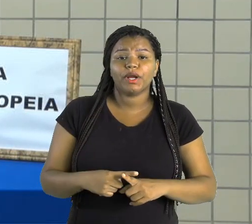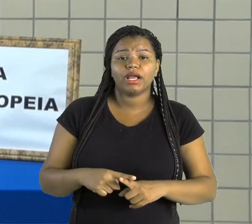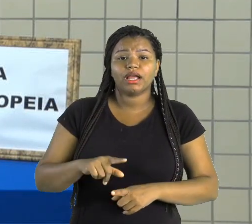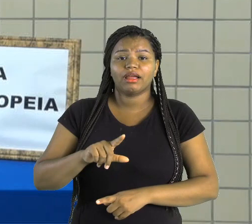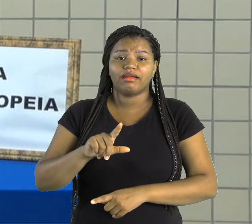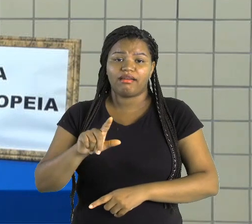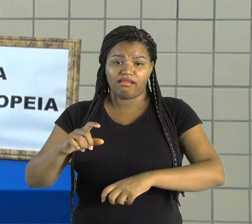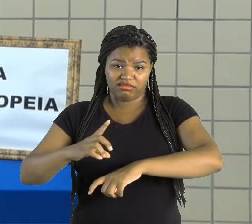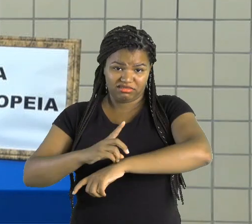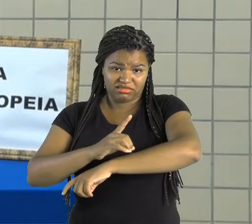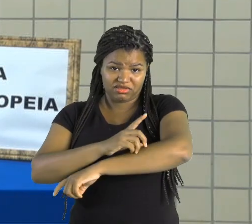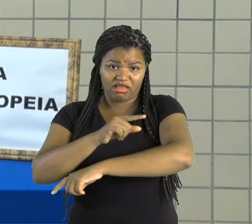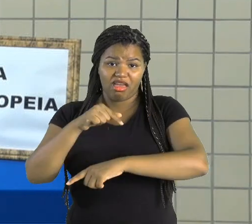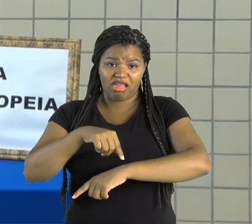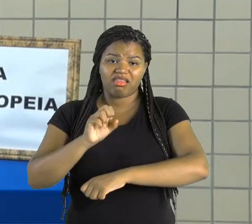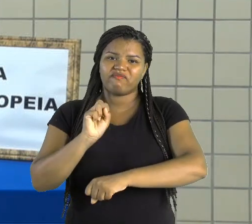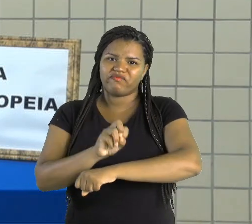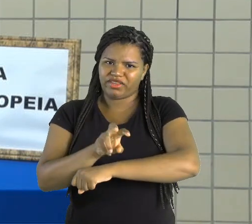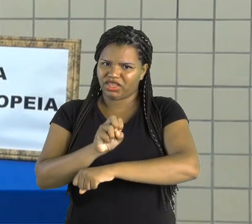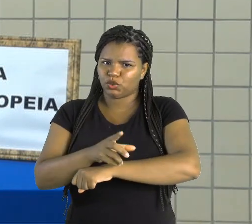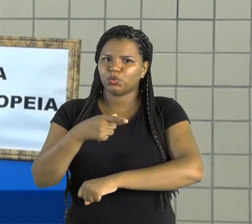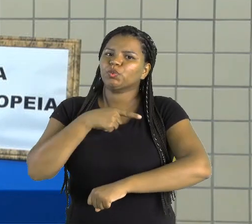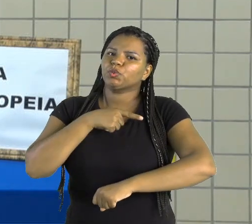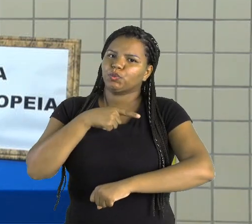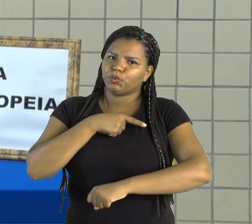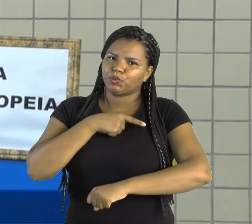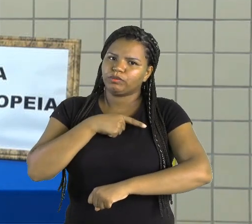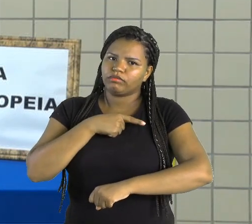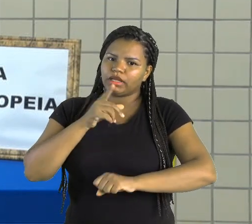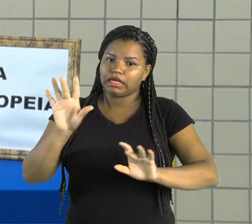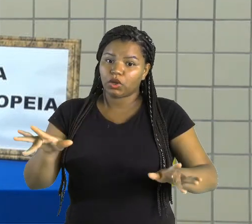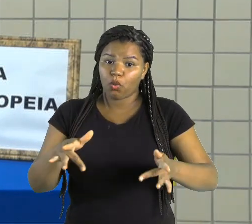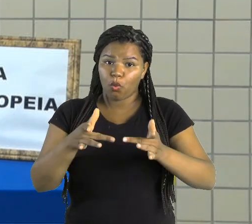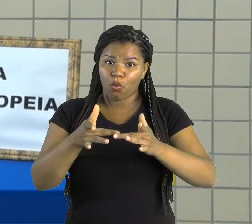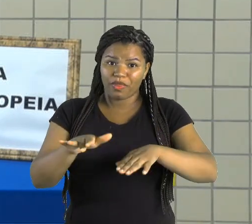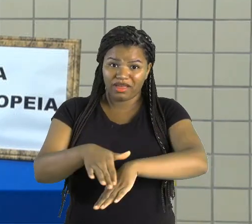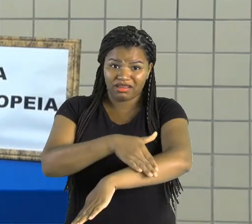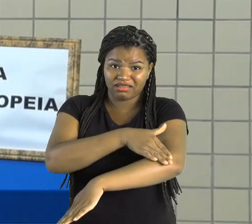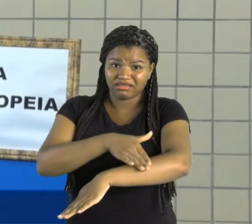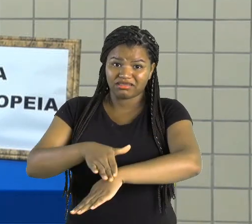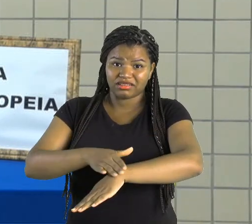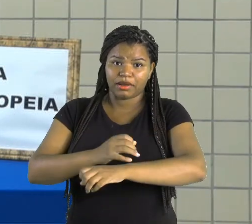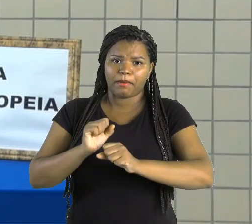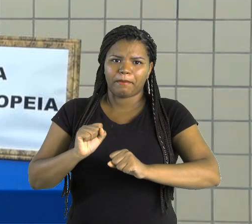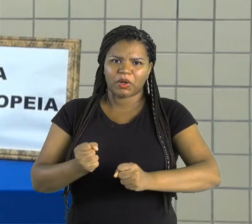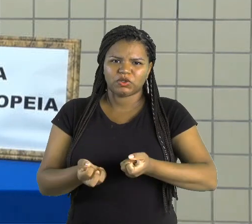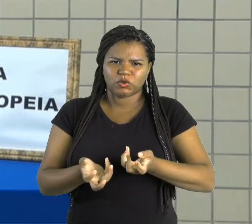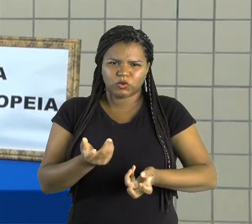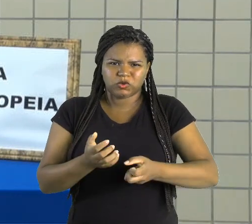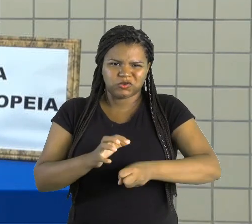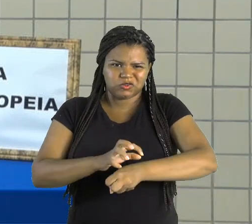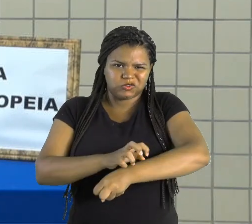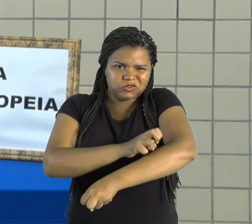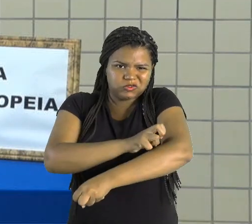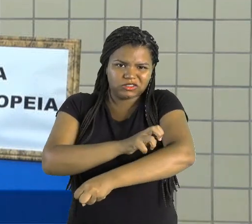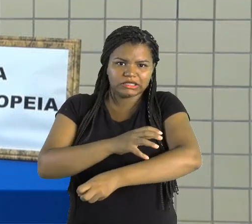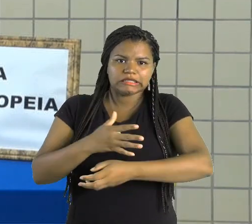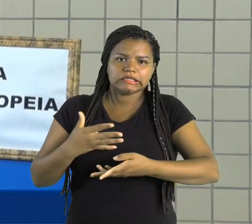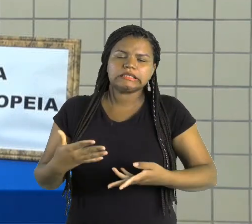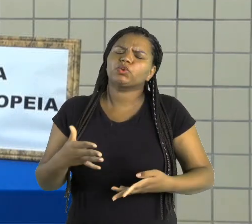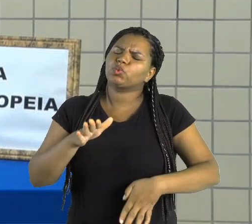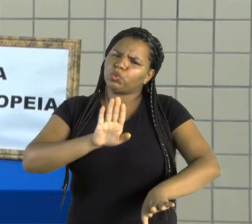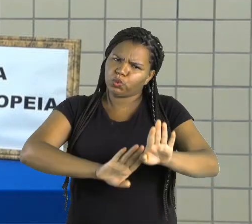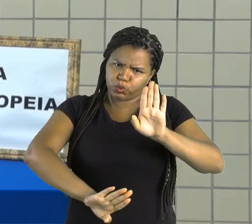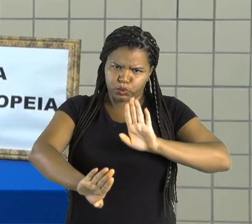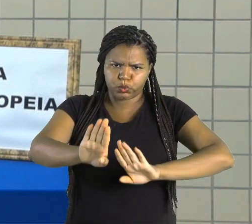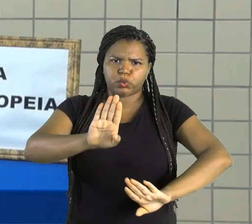de lacraia, ela é venenosa e ao entrar em contato com a nossa pele, pode nos queimar. Então a gente tem que ter muito